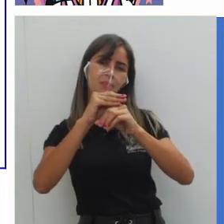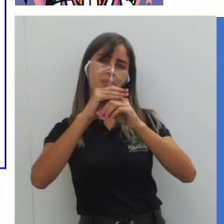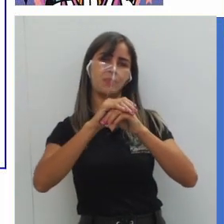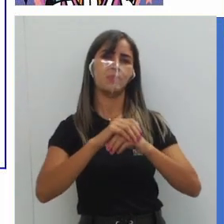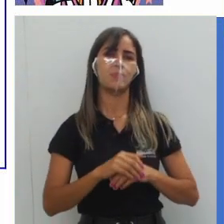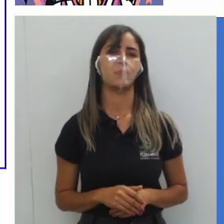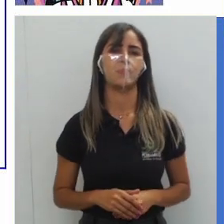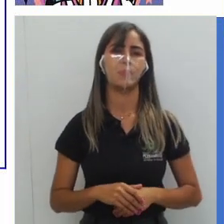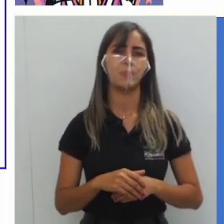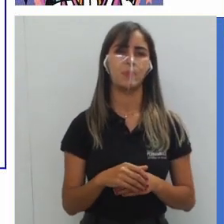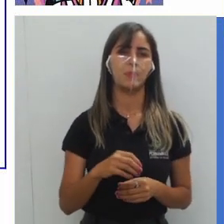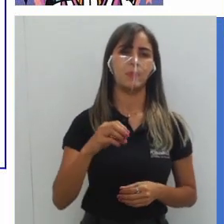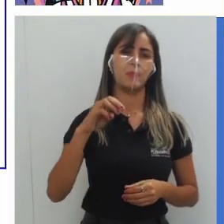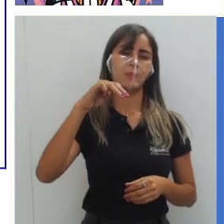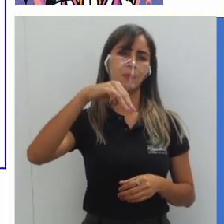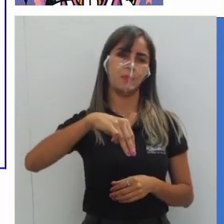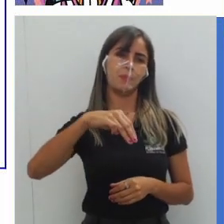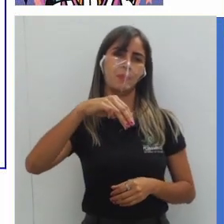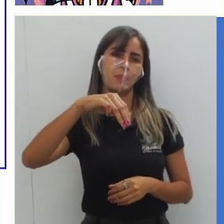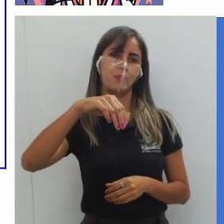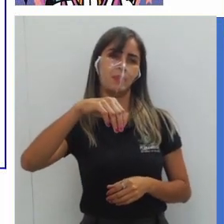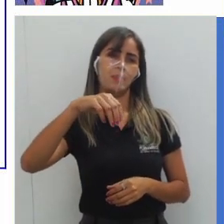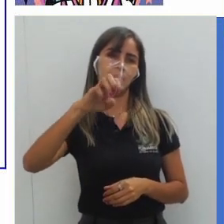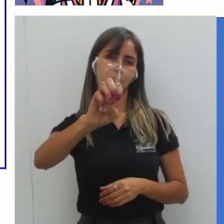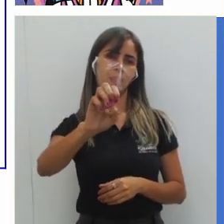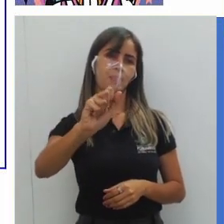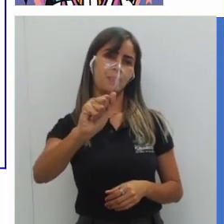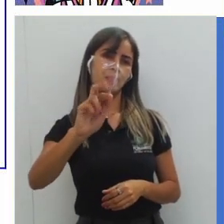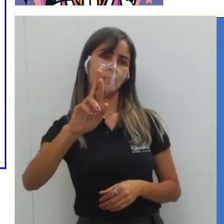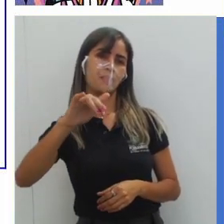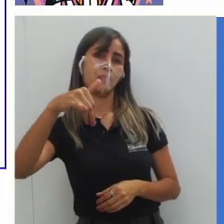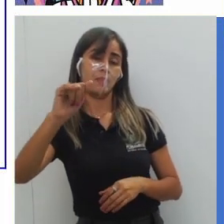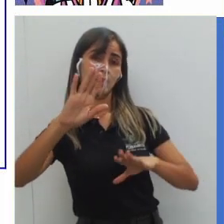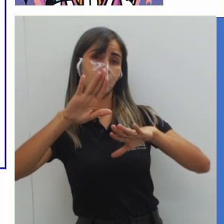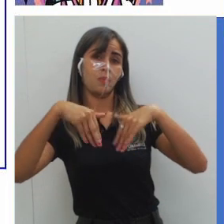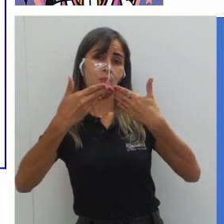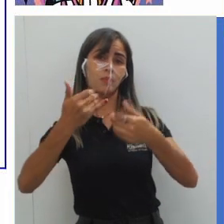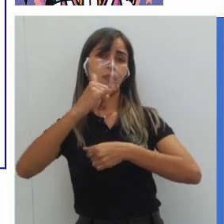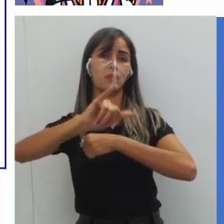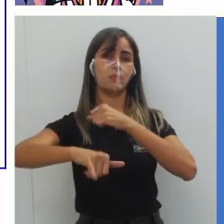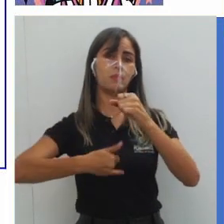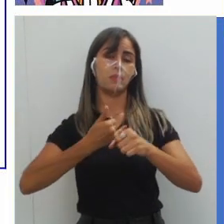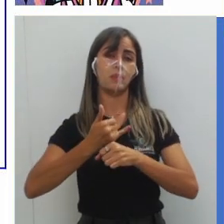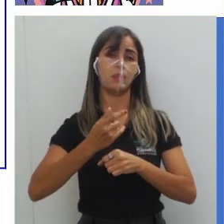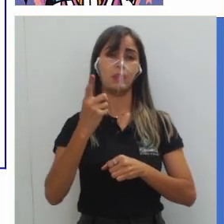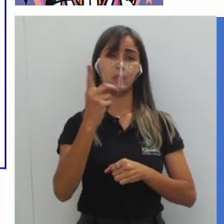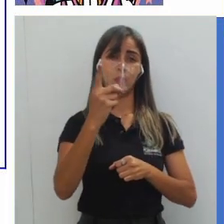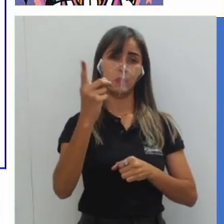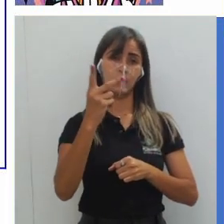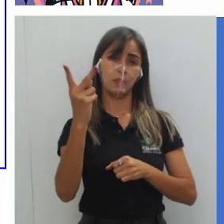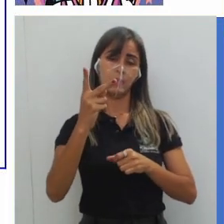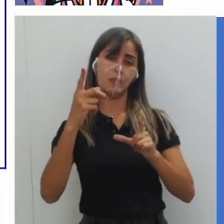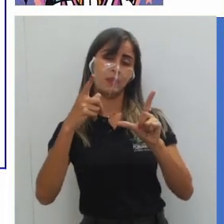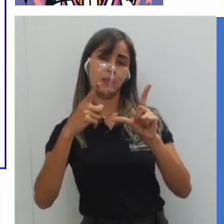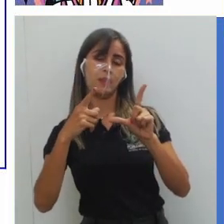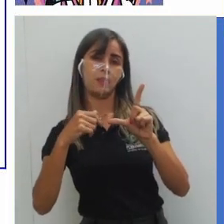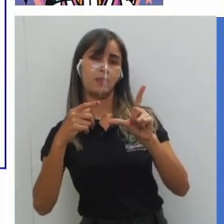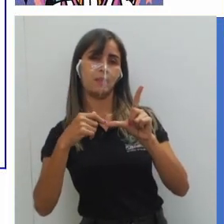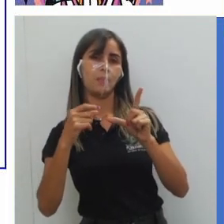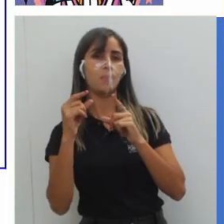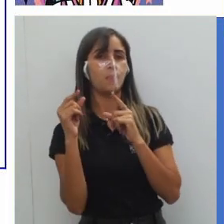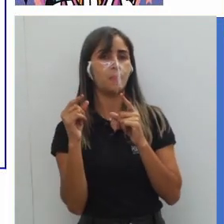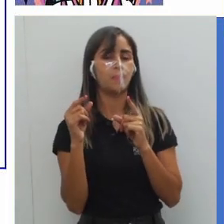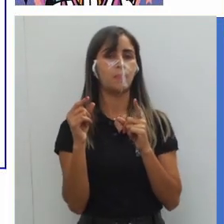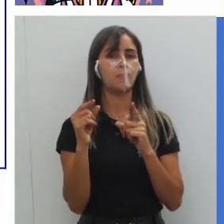fica earlier, né? Mais cedo que algo. Quando esse adjetivo ele tem 2 sílabas ou mais, ou seja,